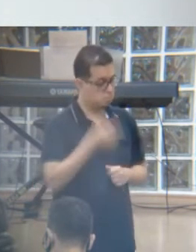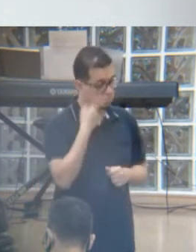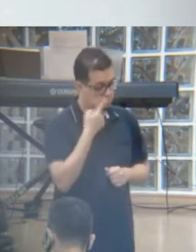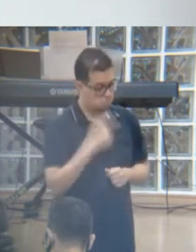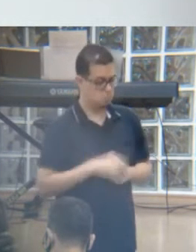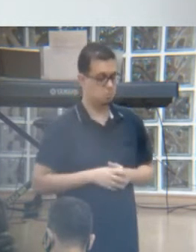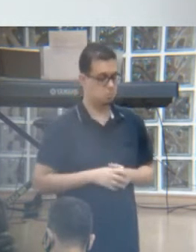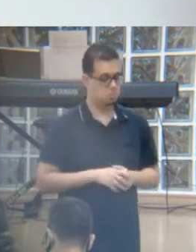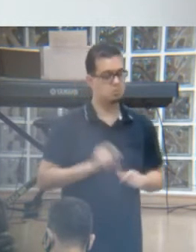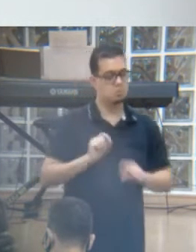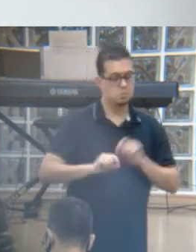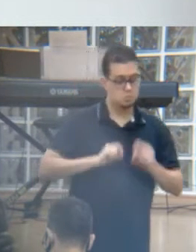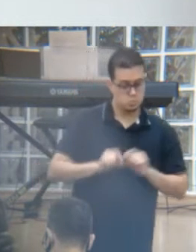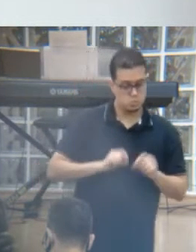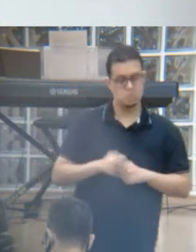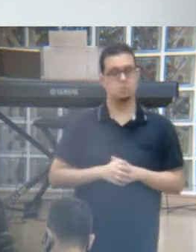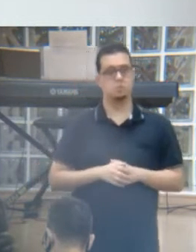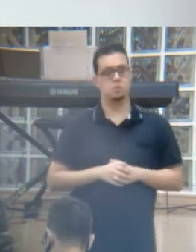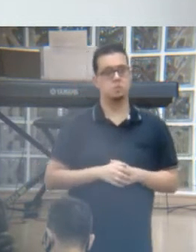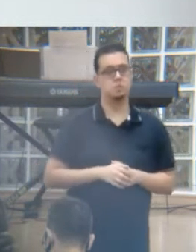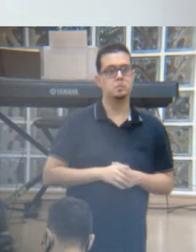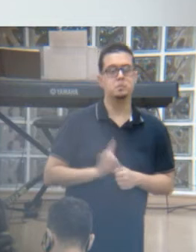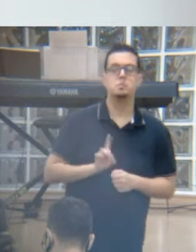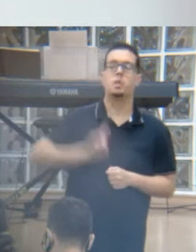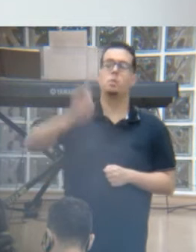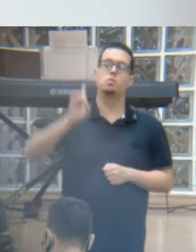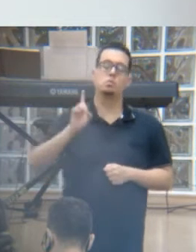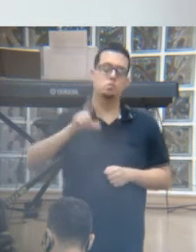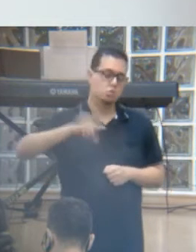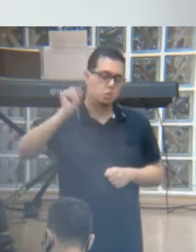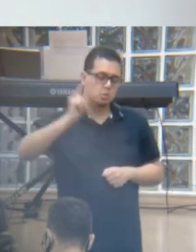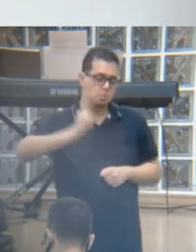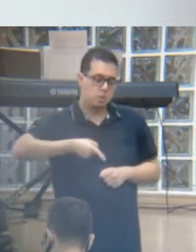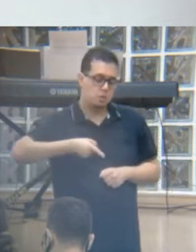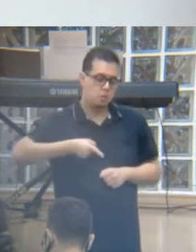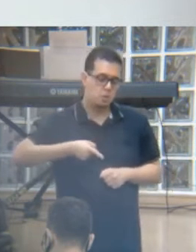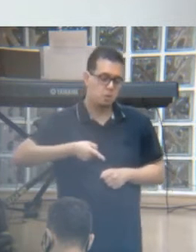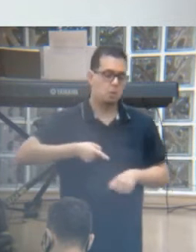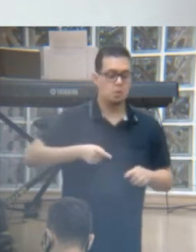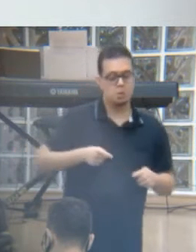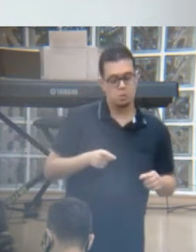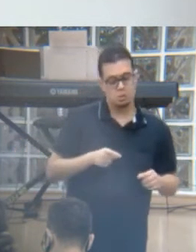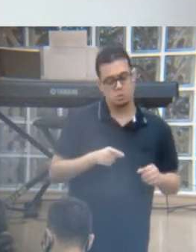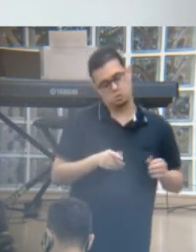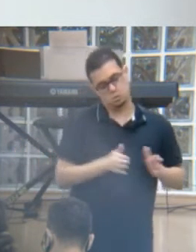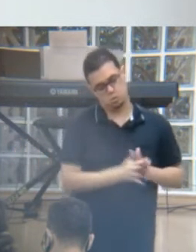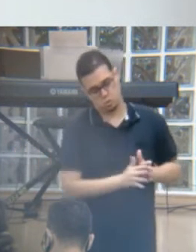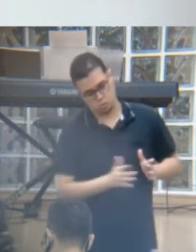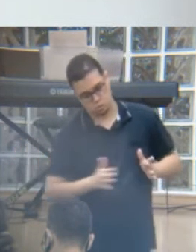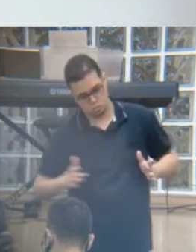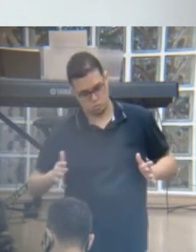Os vereditos de Deus em meio à crise. Qual seria então aqui o primeiro veredito? Estamos dando este